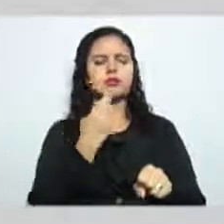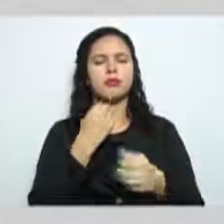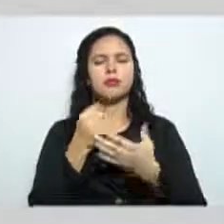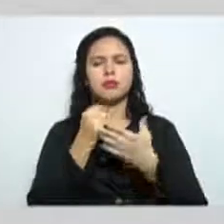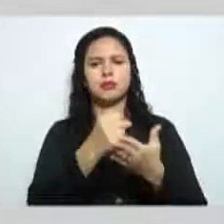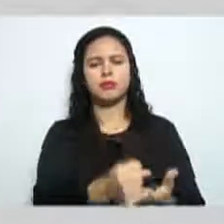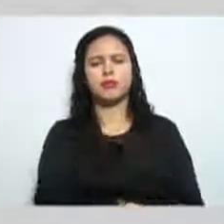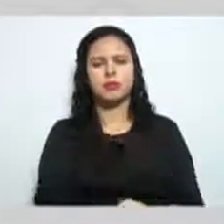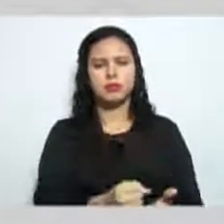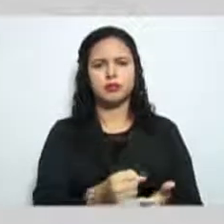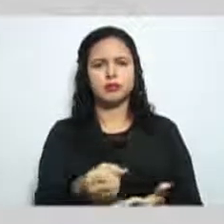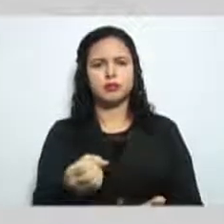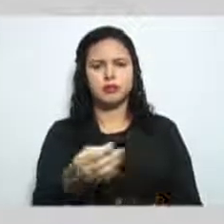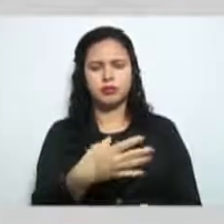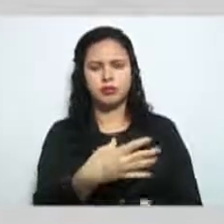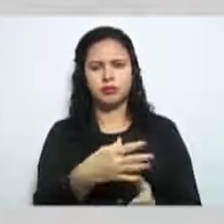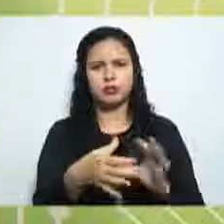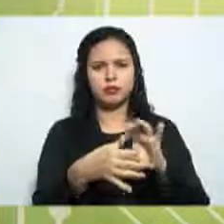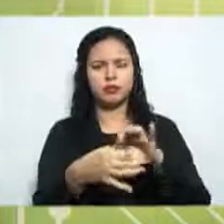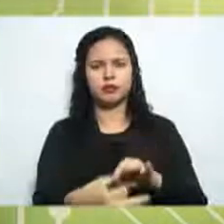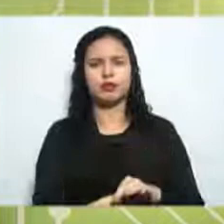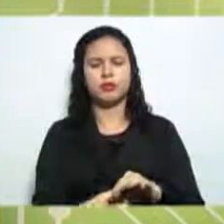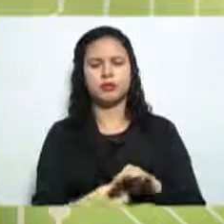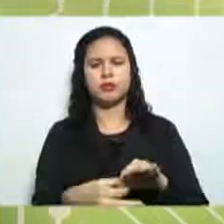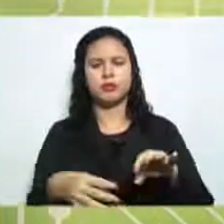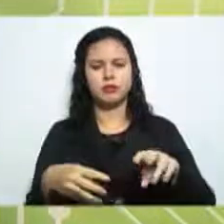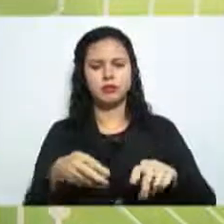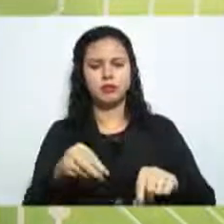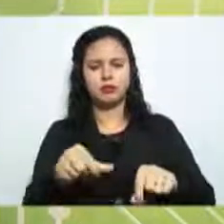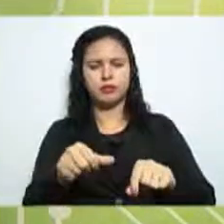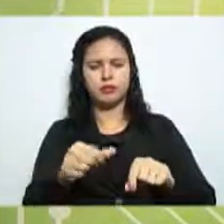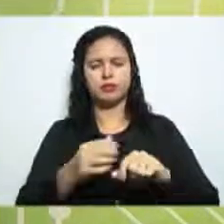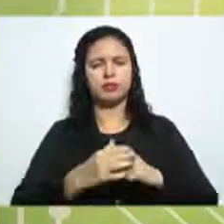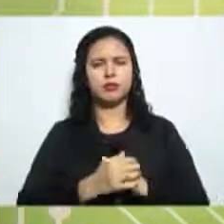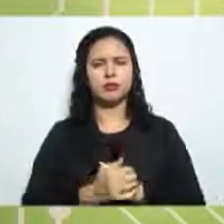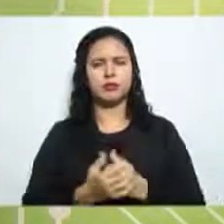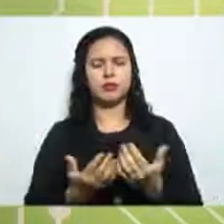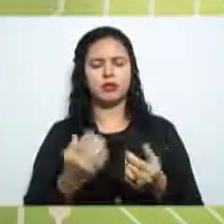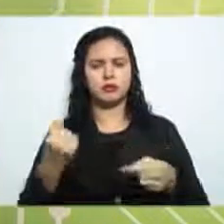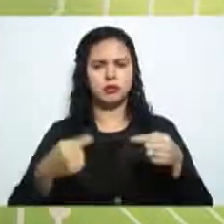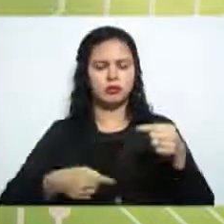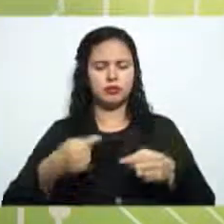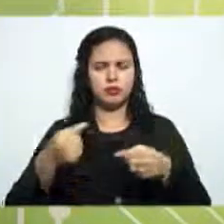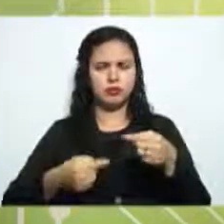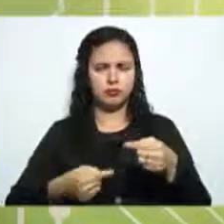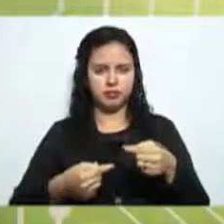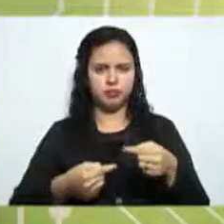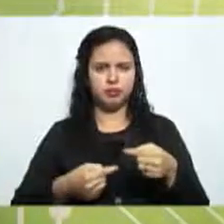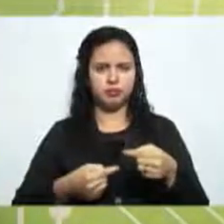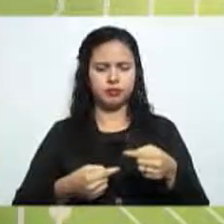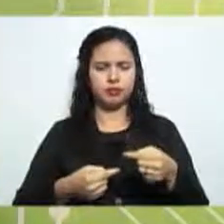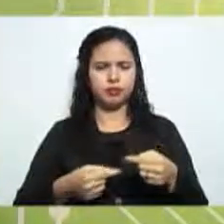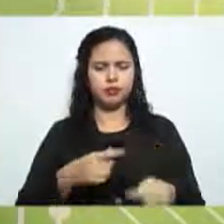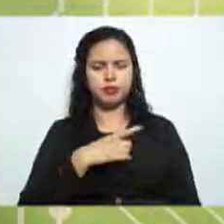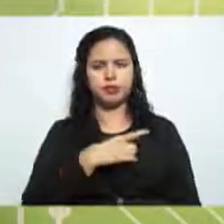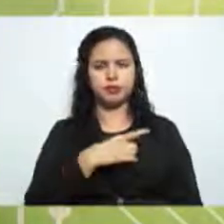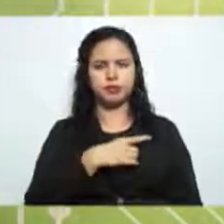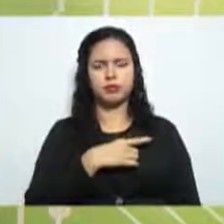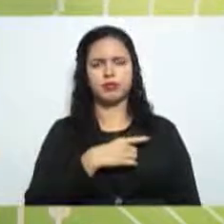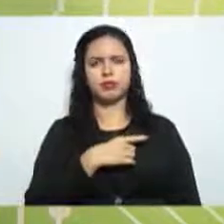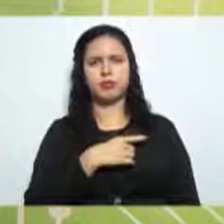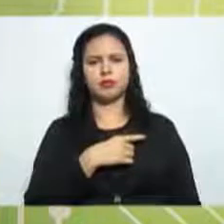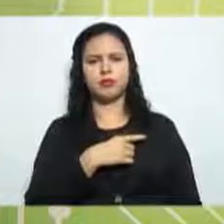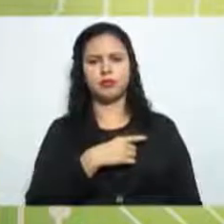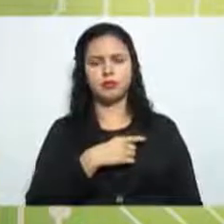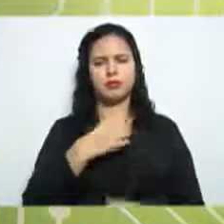novas questões ligadas à terra. A gente vai discutir agora essas novas questões, a tendência da terra ao longo